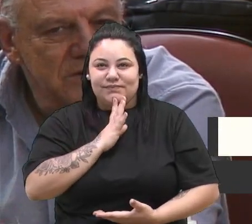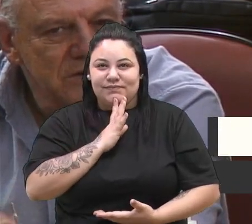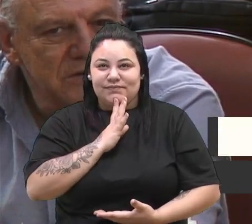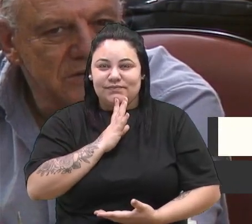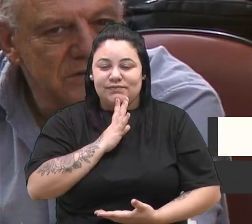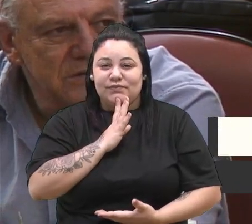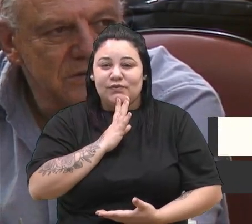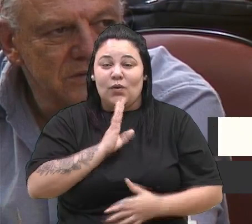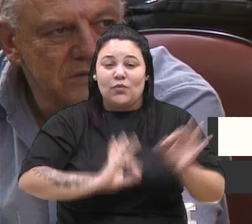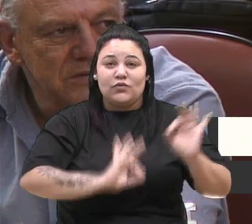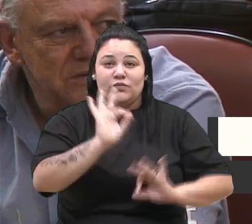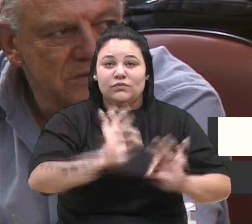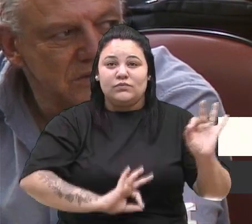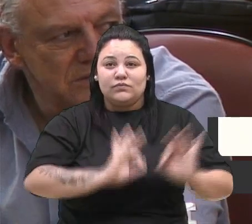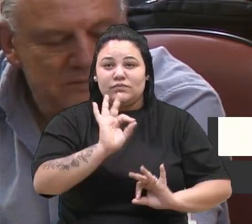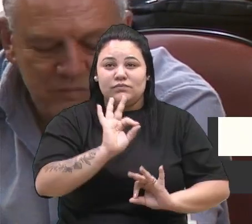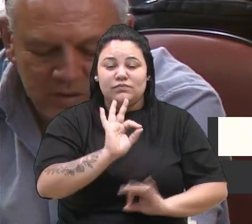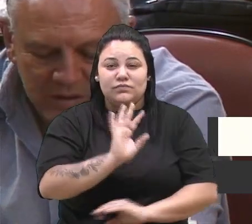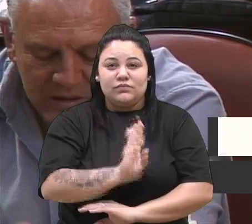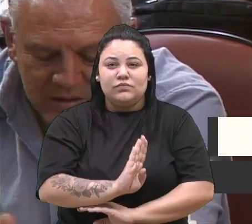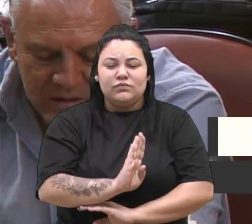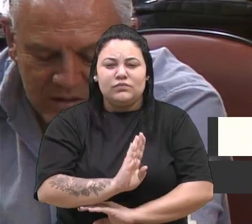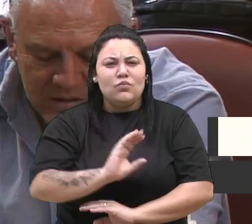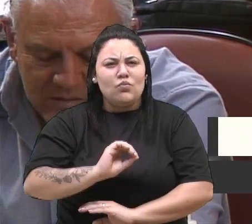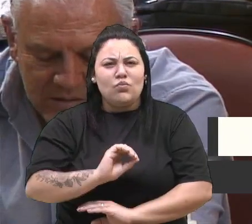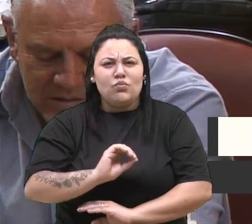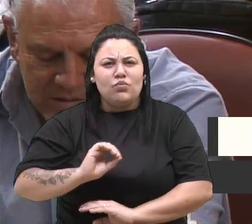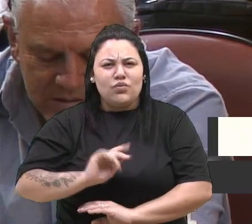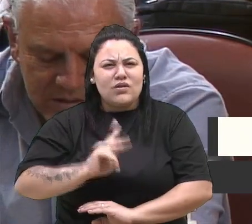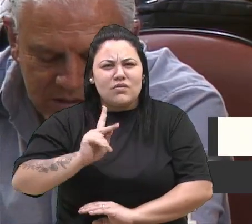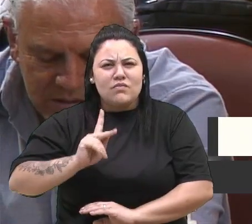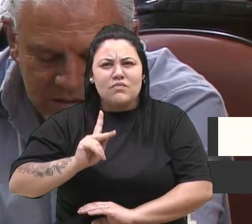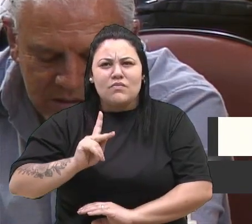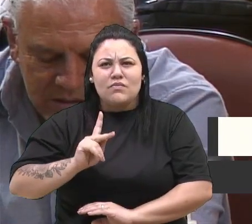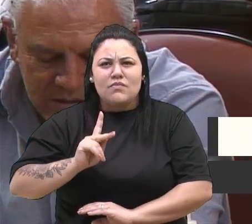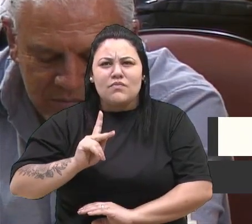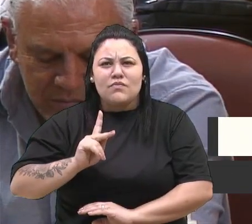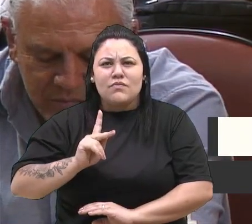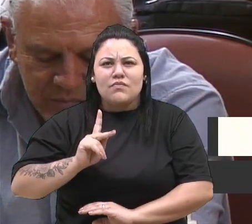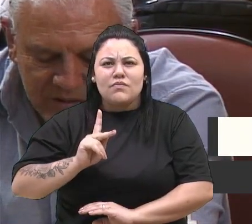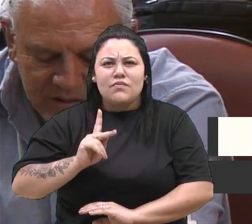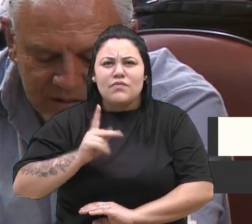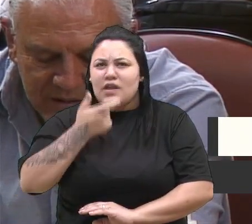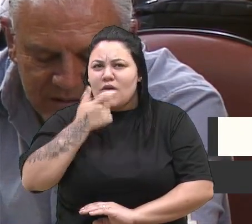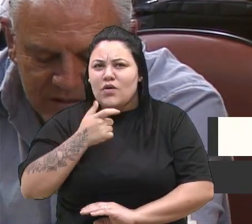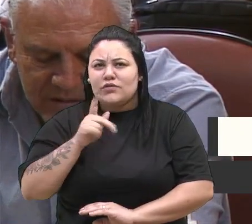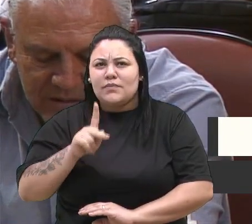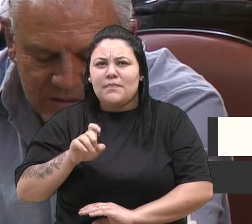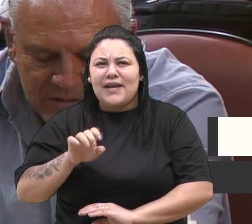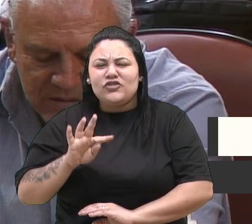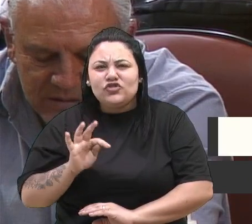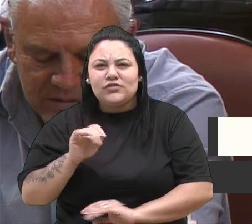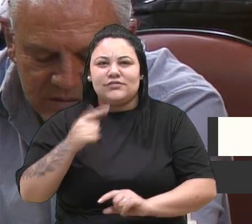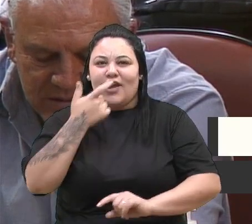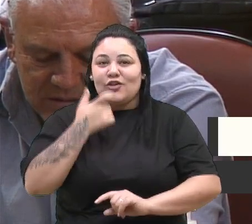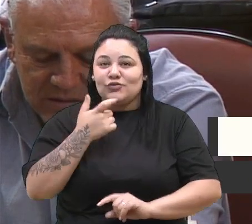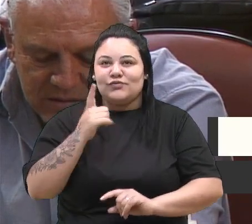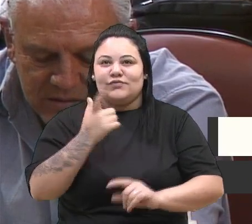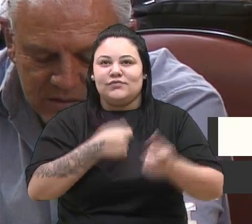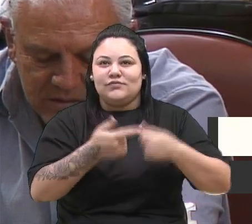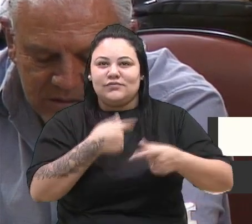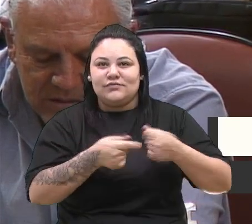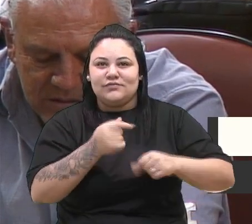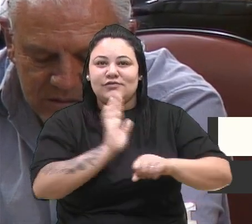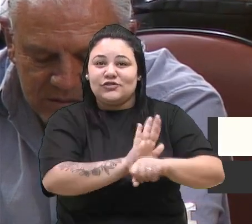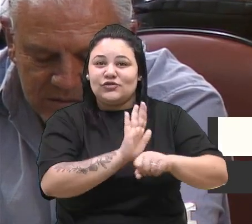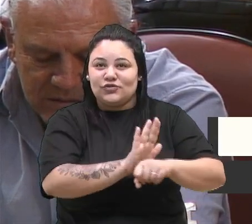Pet, que surgiu em fevereiro de 2022, da necessidade da professora Daiane Cavalli auxiliar financeiramente uma